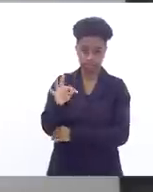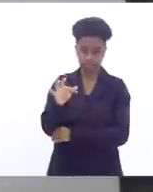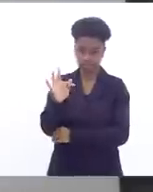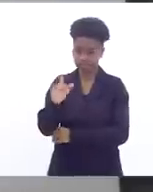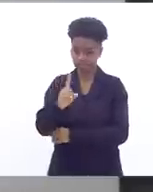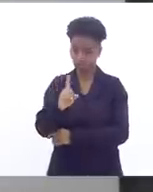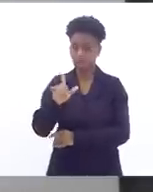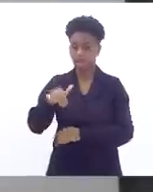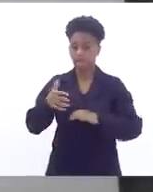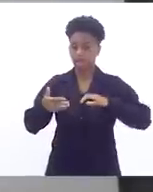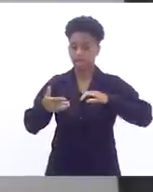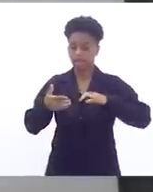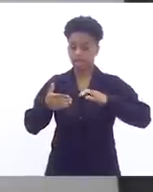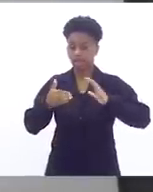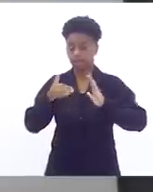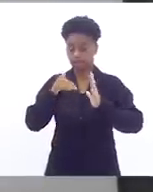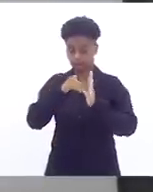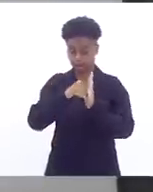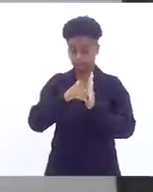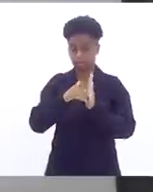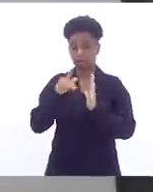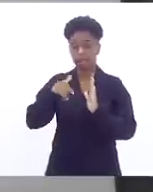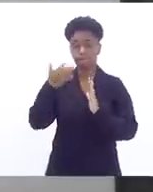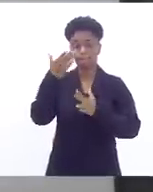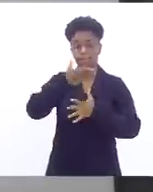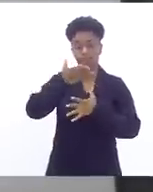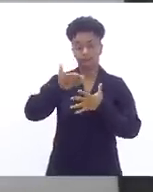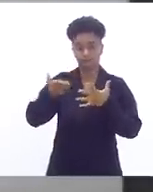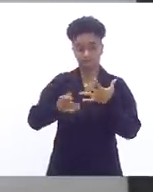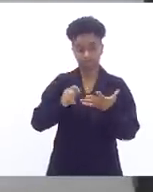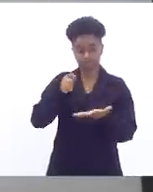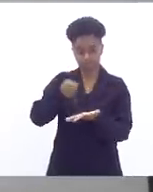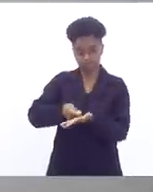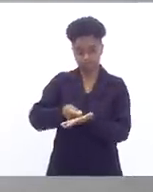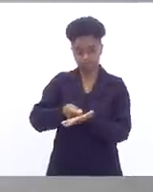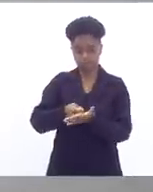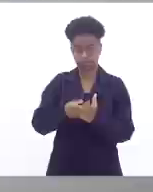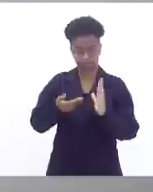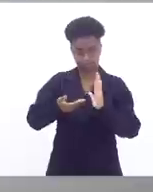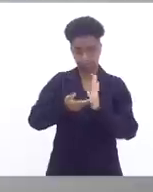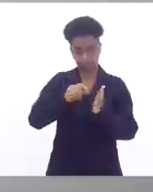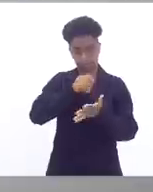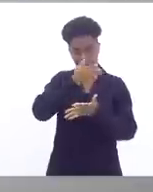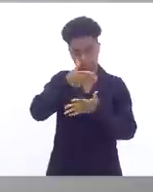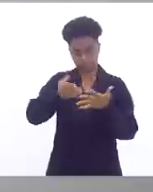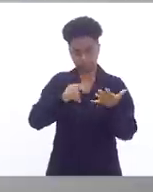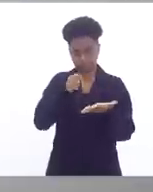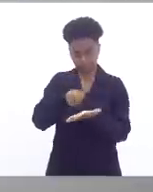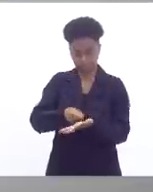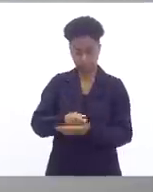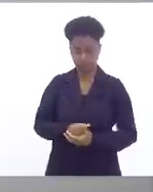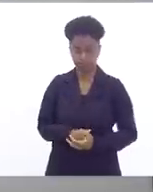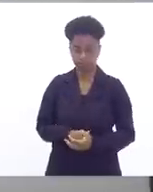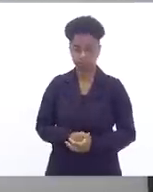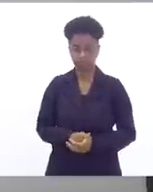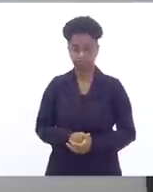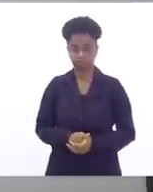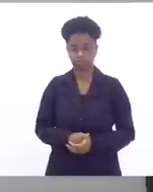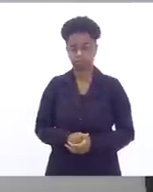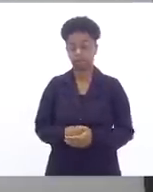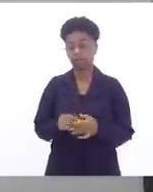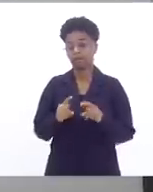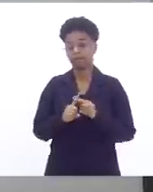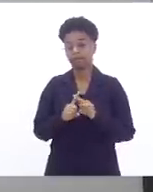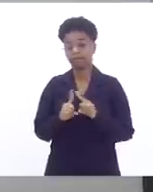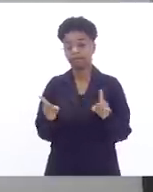tá fazendo essa atualização que é em parcela em parcela mas no que se